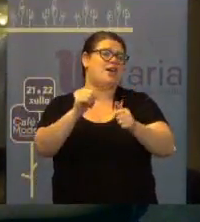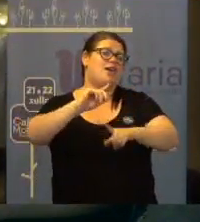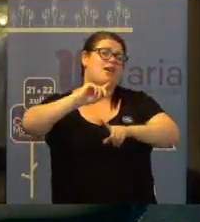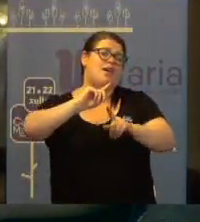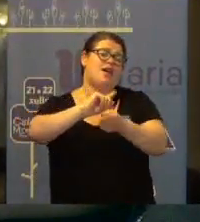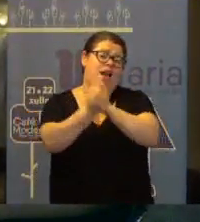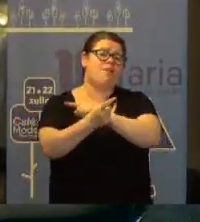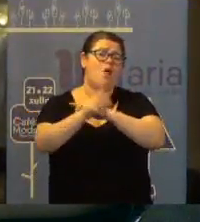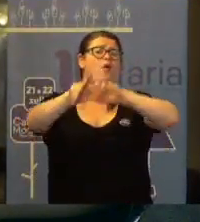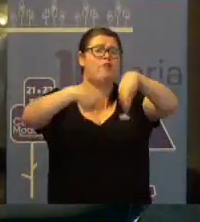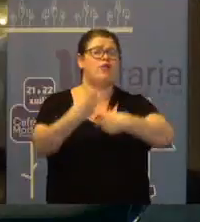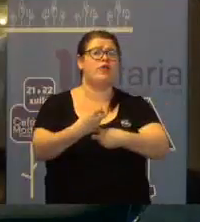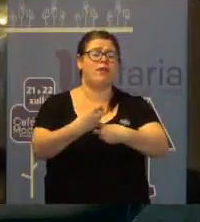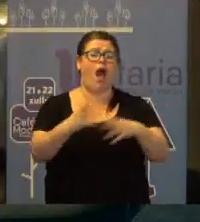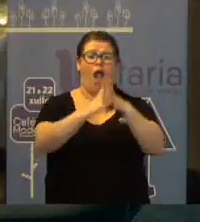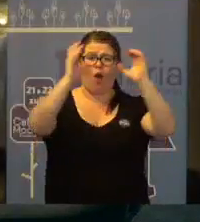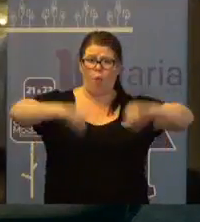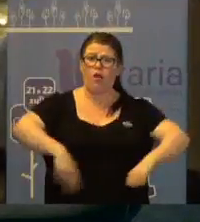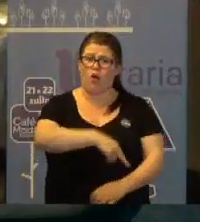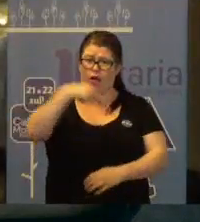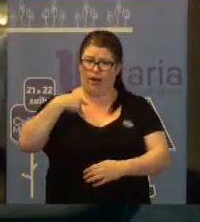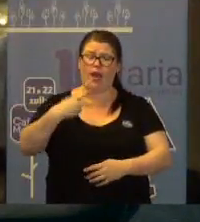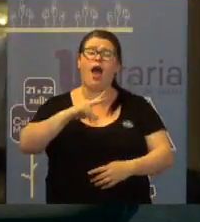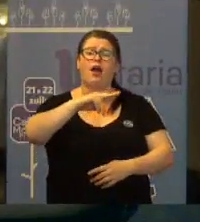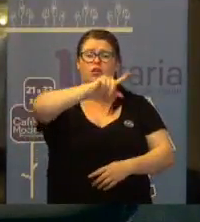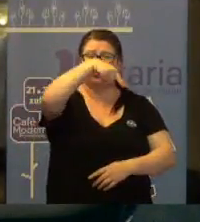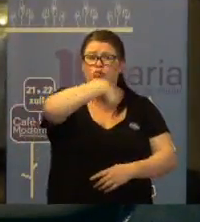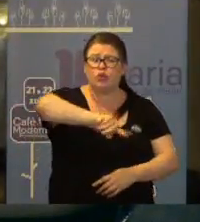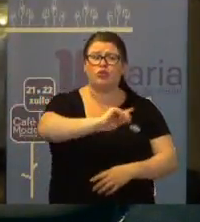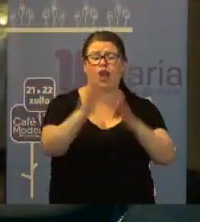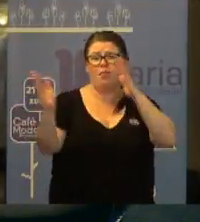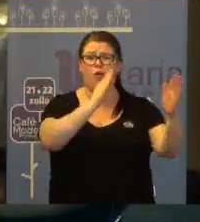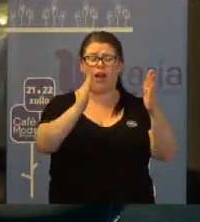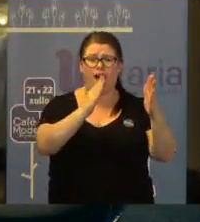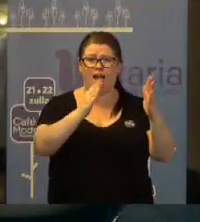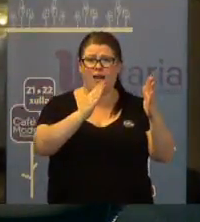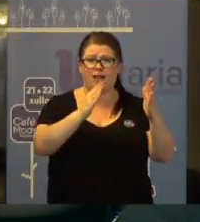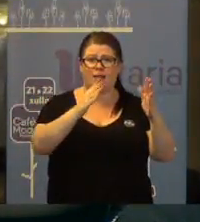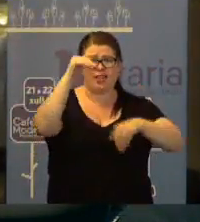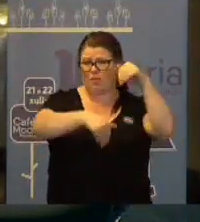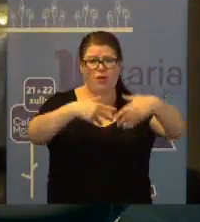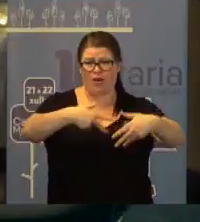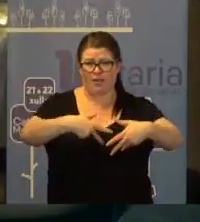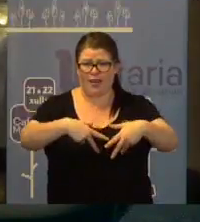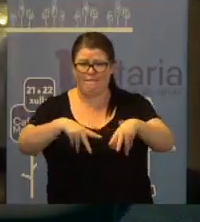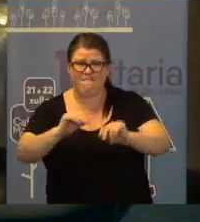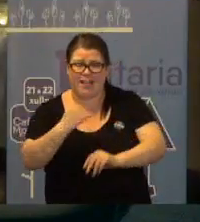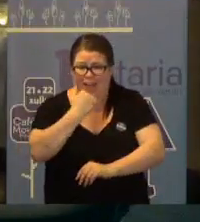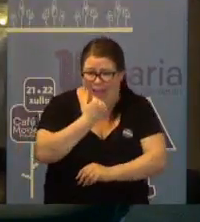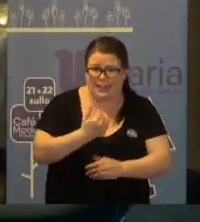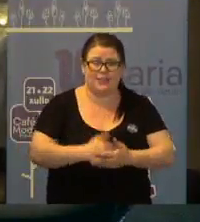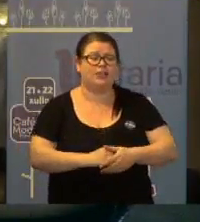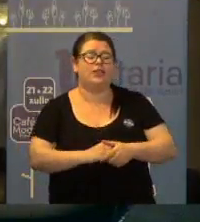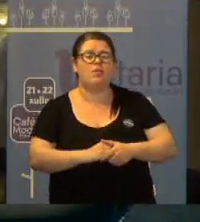caso, o que sí que hai un consenso será é que estamos ao final dunha etapa democrática no Estado español. E diante deso, obviamente, o